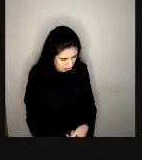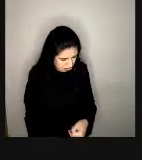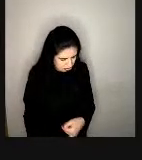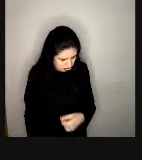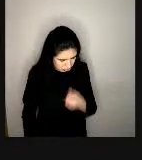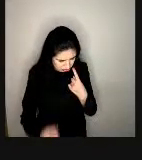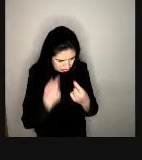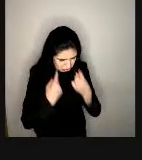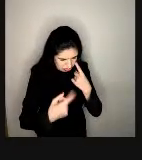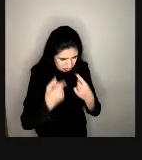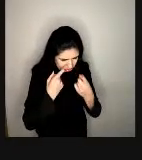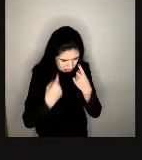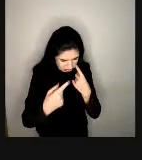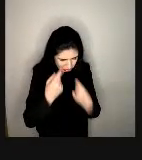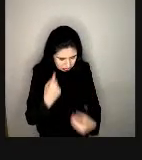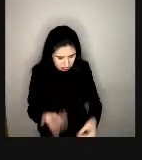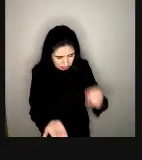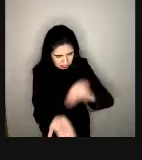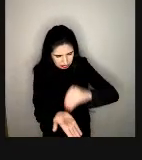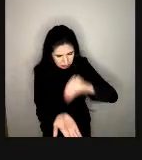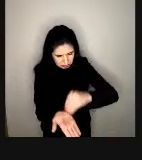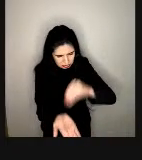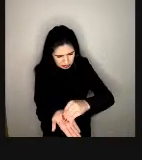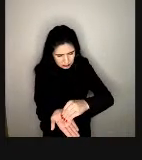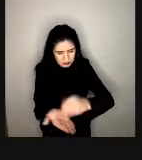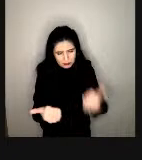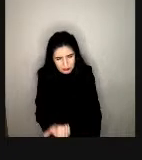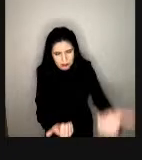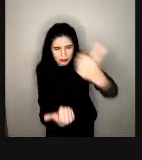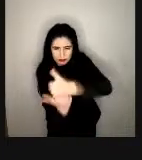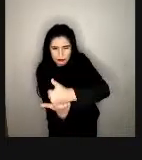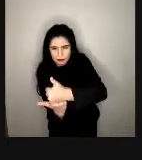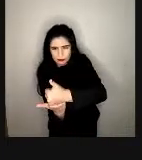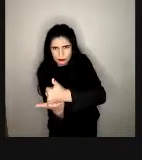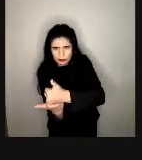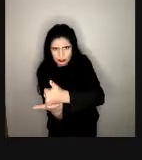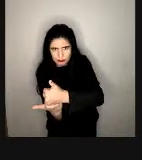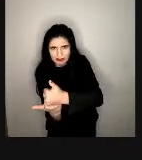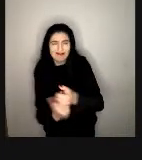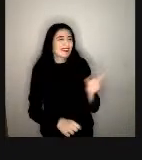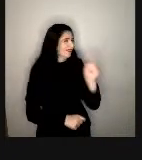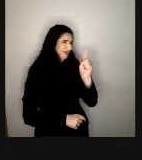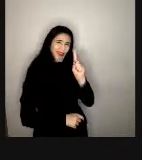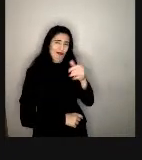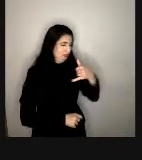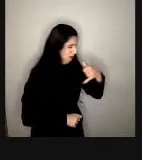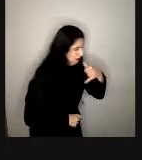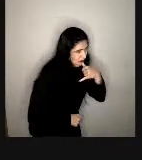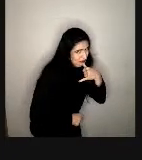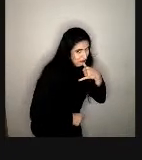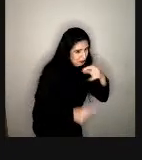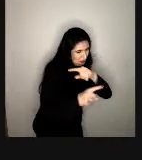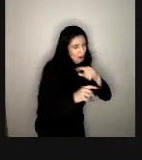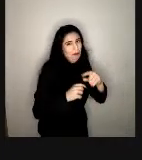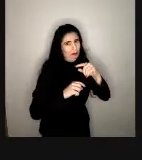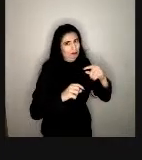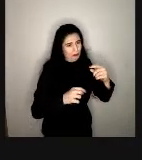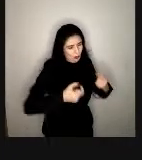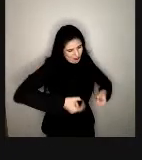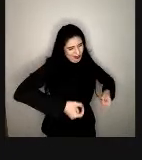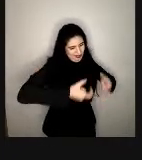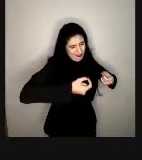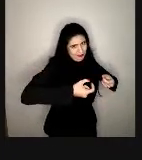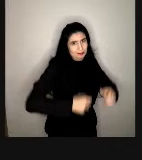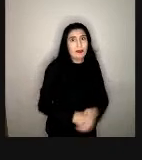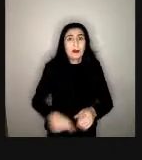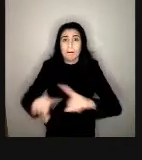Então, é isso que a gente não quer que aconteça. Então, quando a gente levou a exposição para Fortaleza, logo depois, ela já tinha